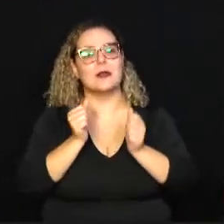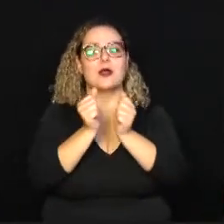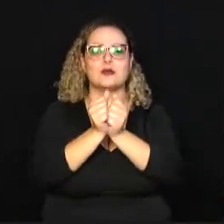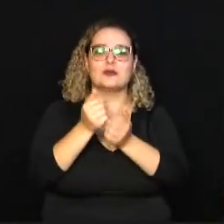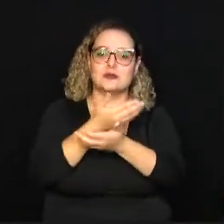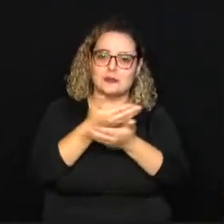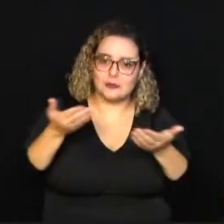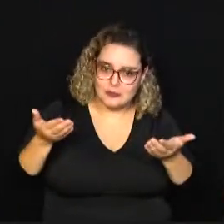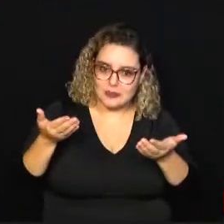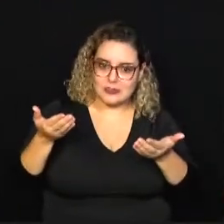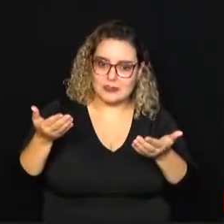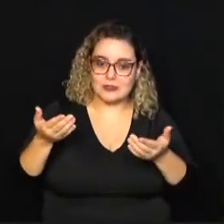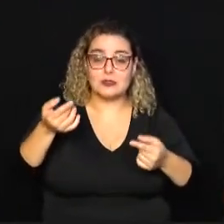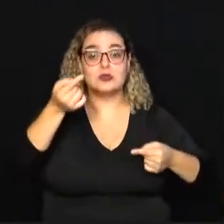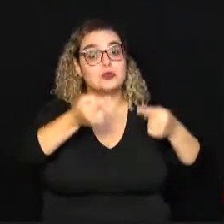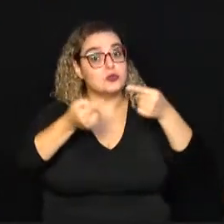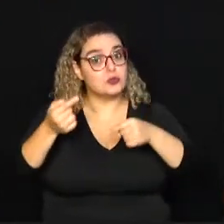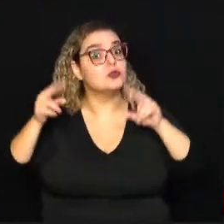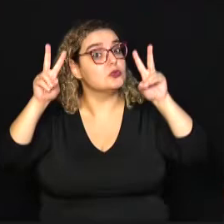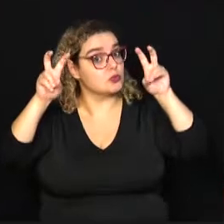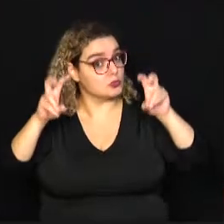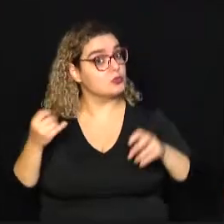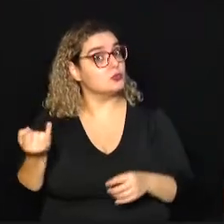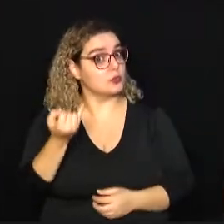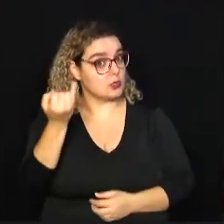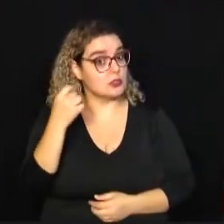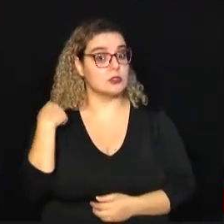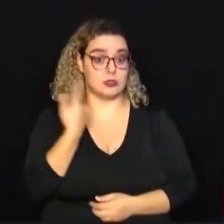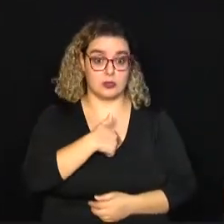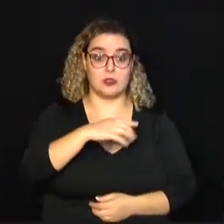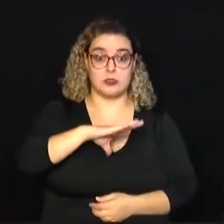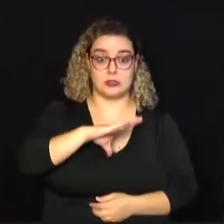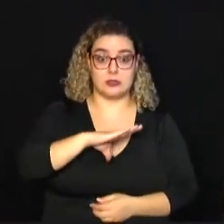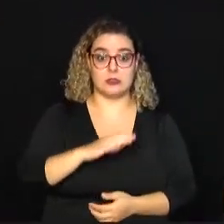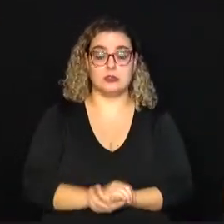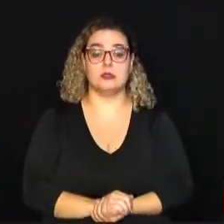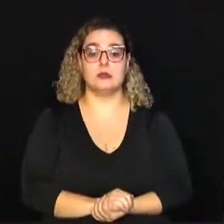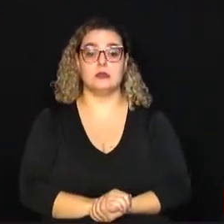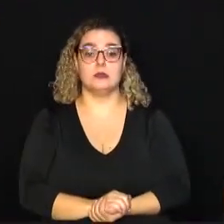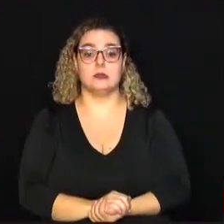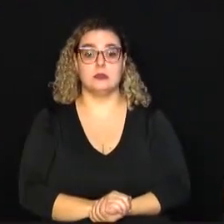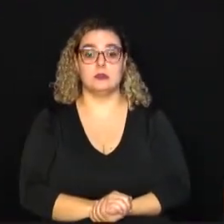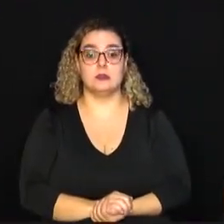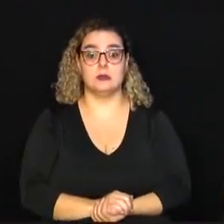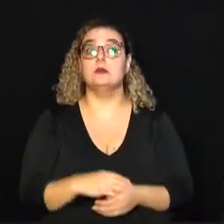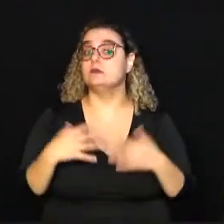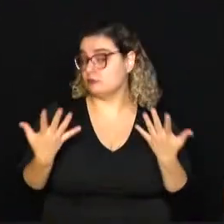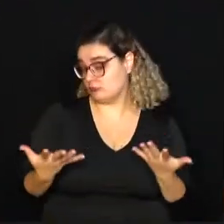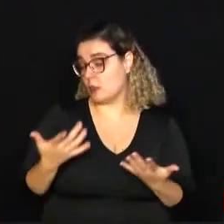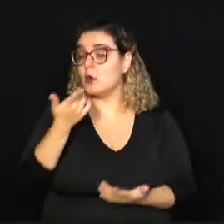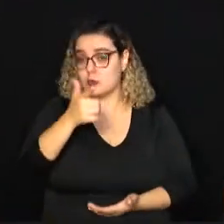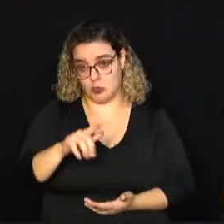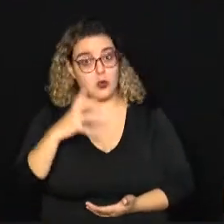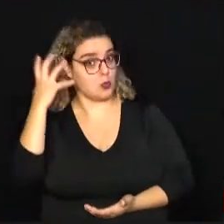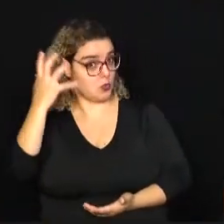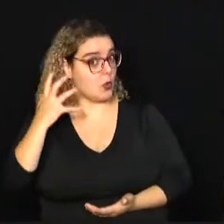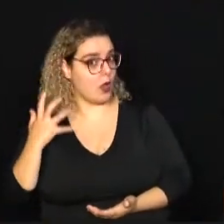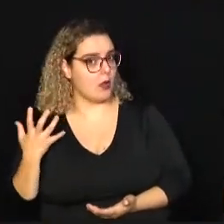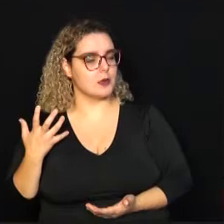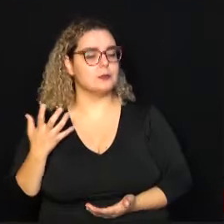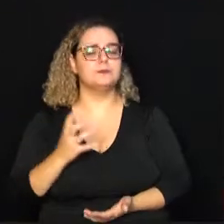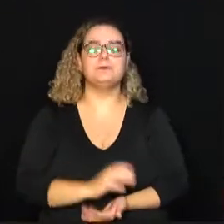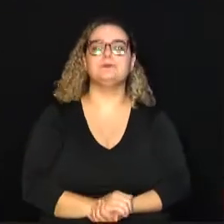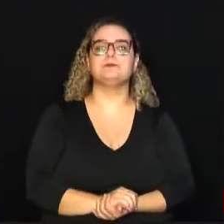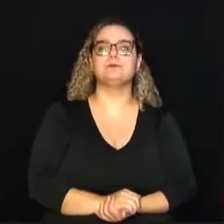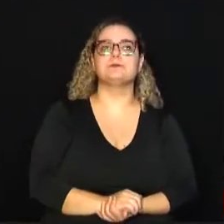aqui, discutindo temas importantes da nossa cidade, né? E vamos lá, Guida. Então, né, algumas coisas que